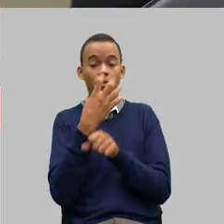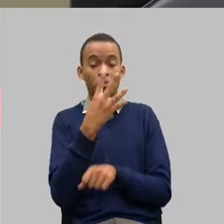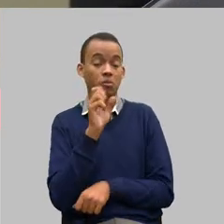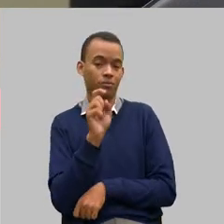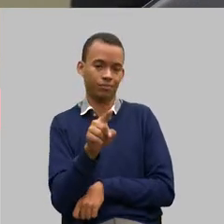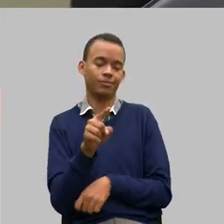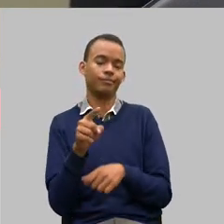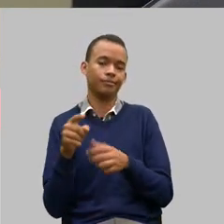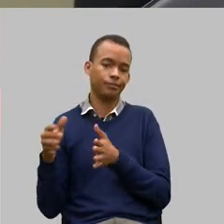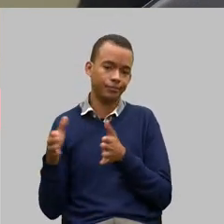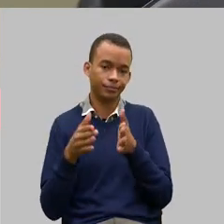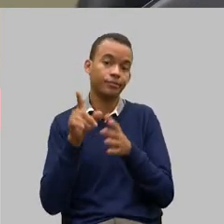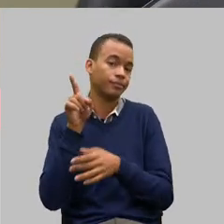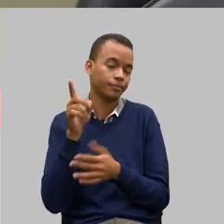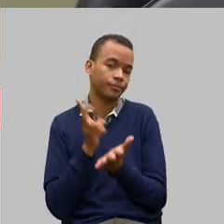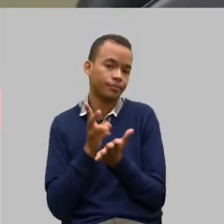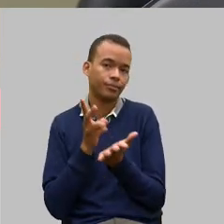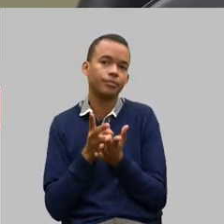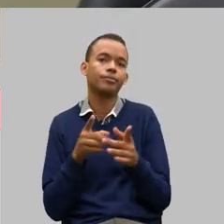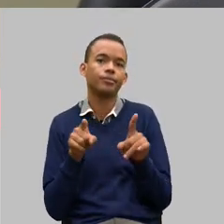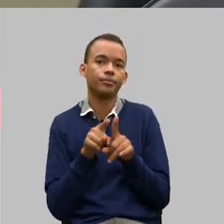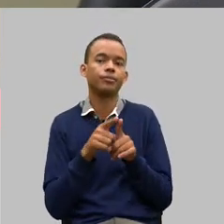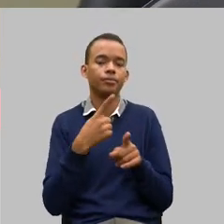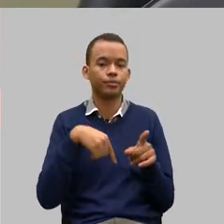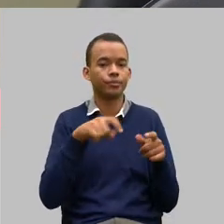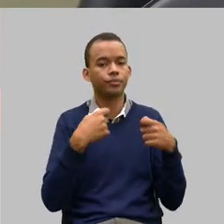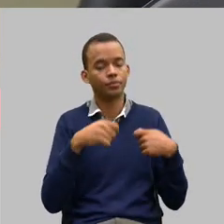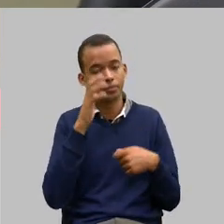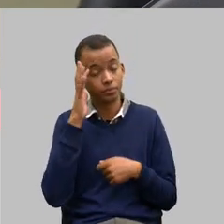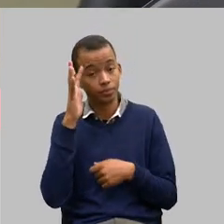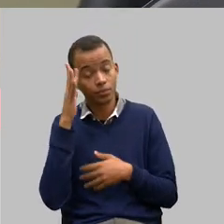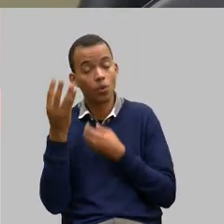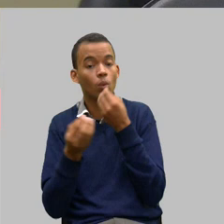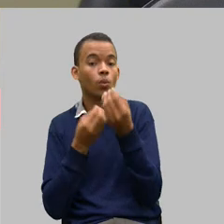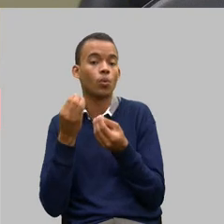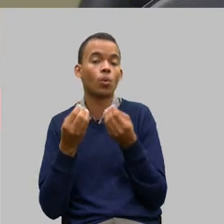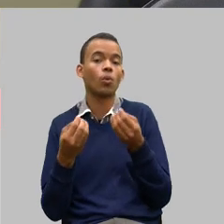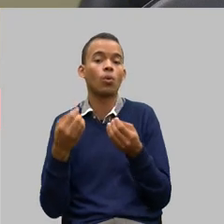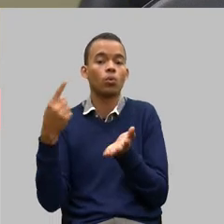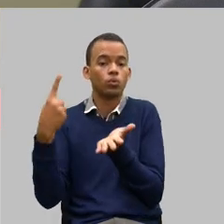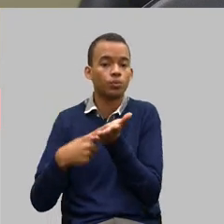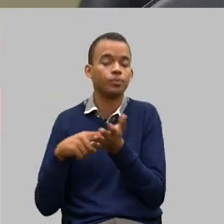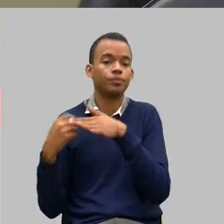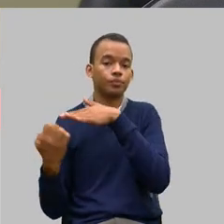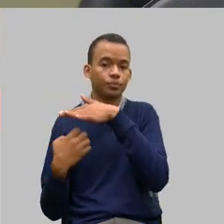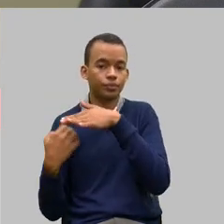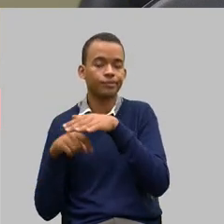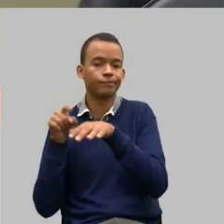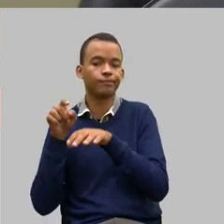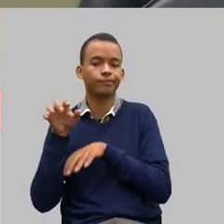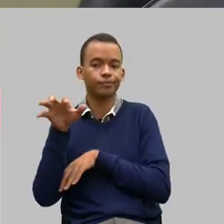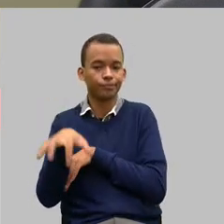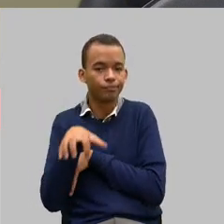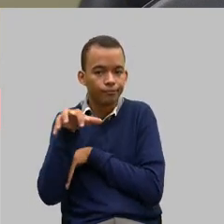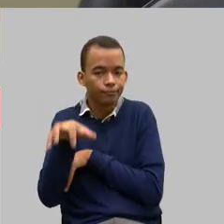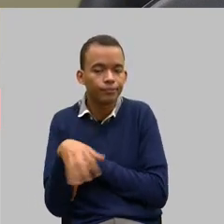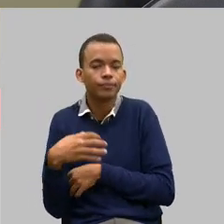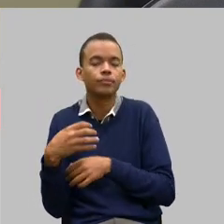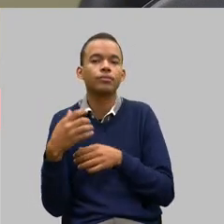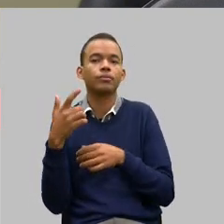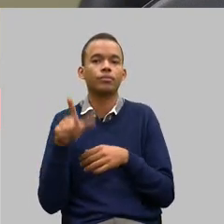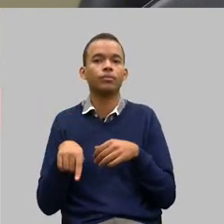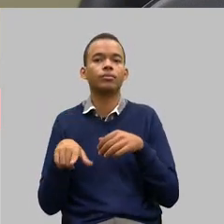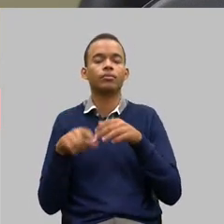nossa estrada e é importante que nós possamos também fazer um pacto com as empresas de mineração sobretudo as empresas que